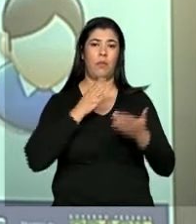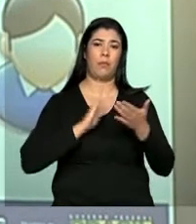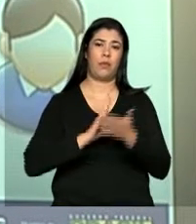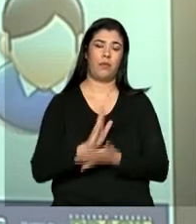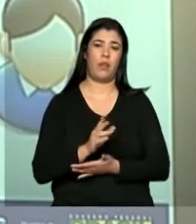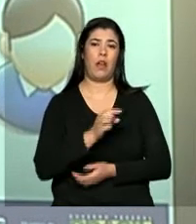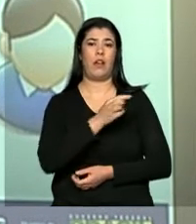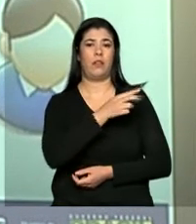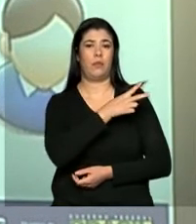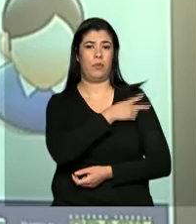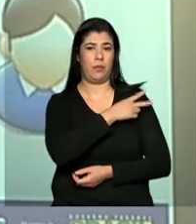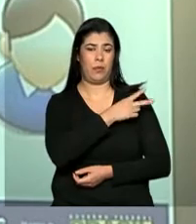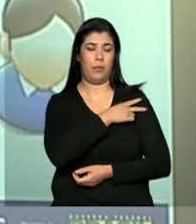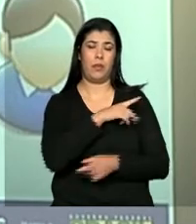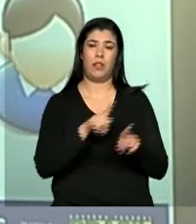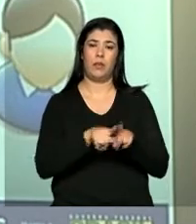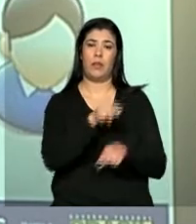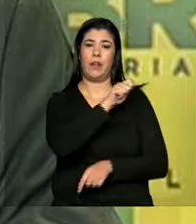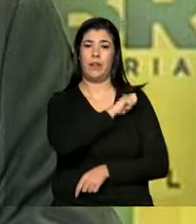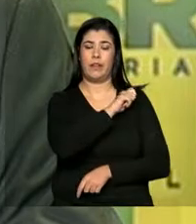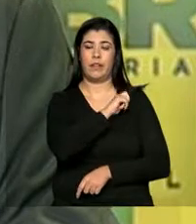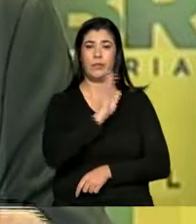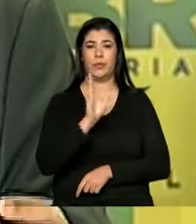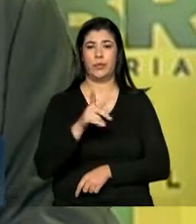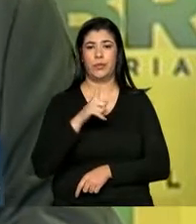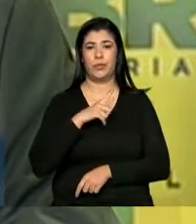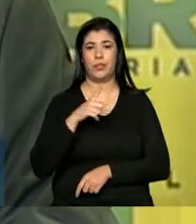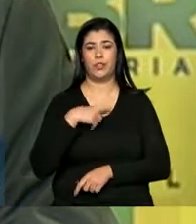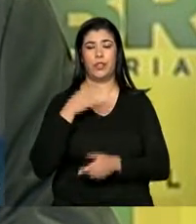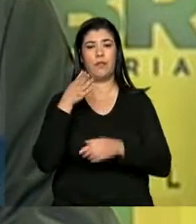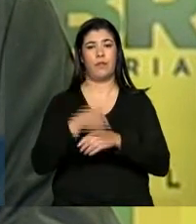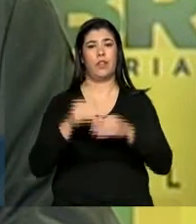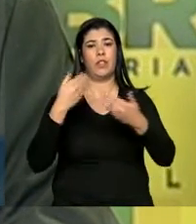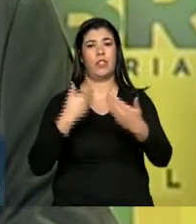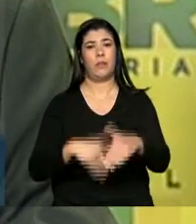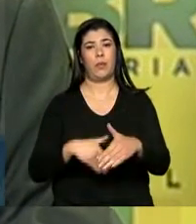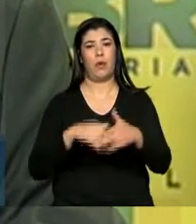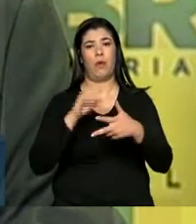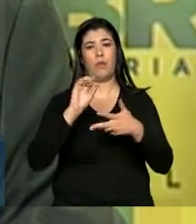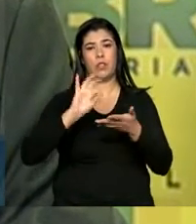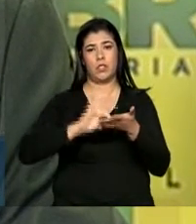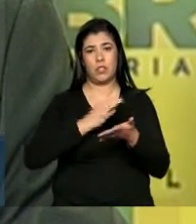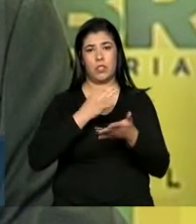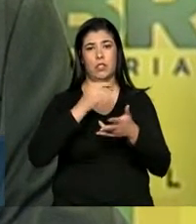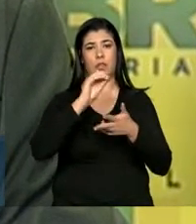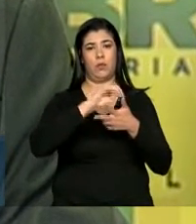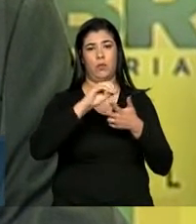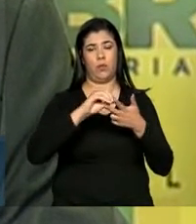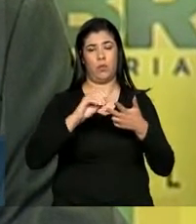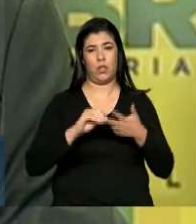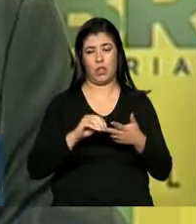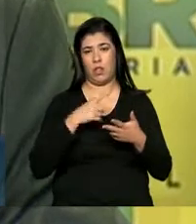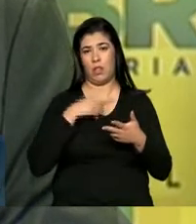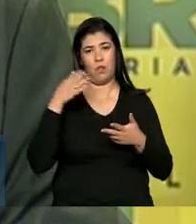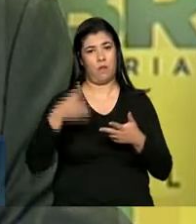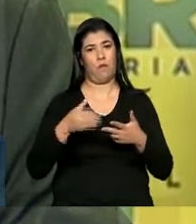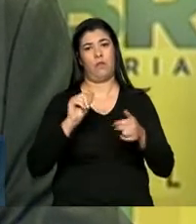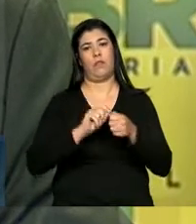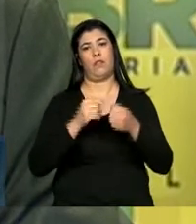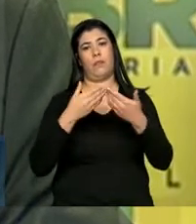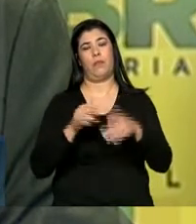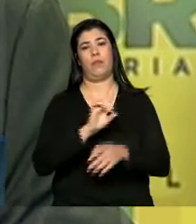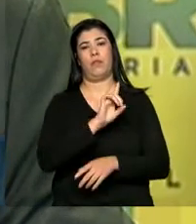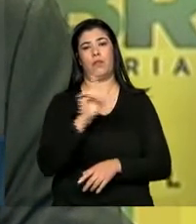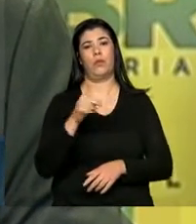não fazer o Enem e há alunos que, tendo feito o Enem, não comparecem os dois dias. Esses 1.295.000 são os alunos